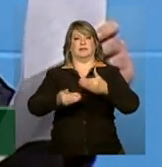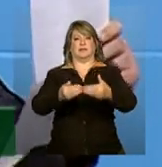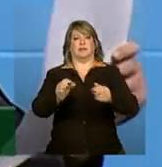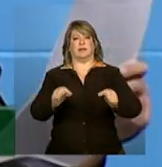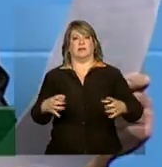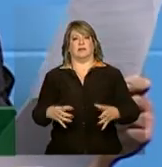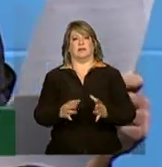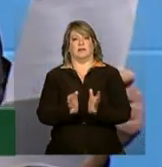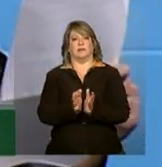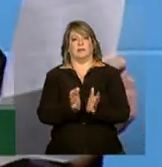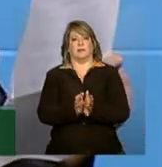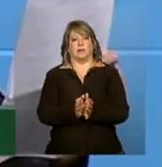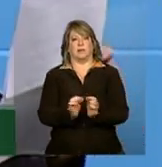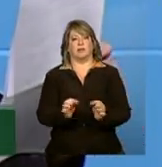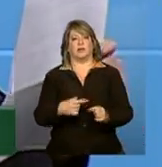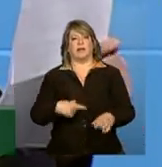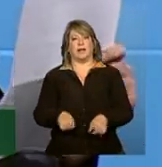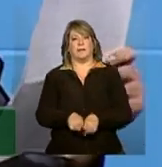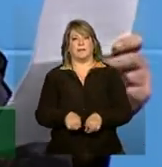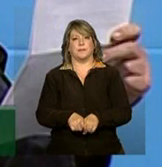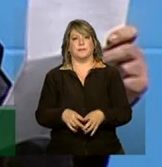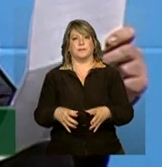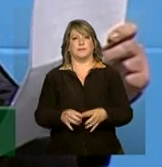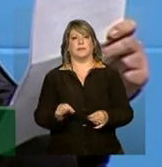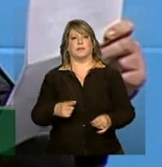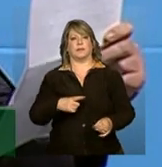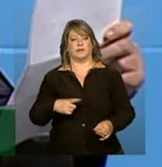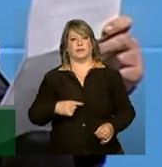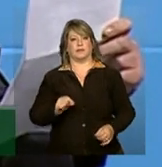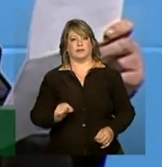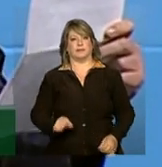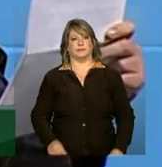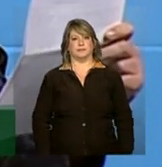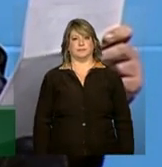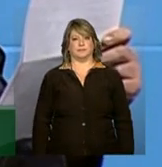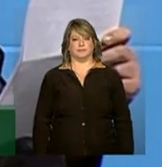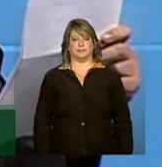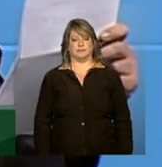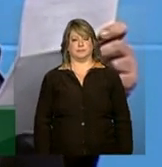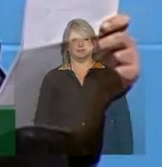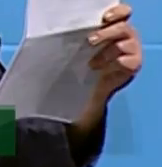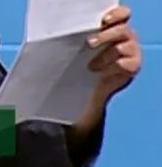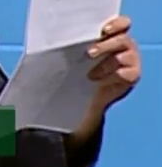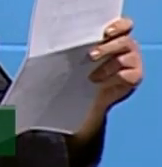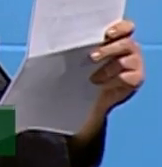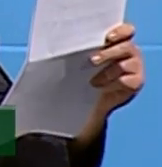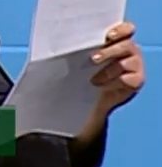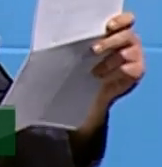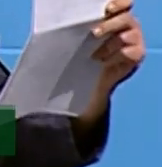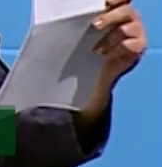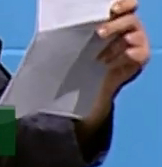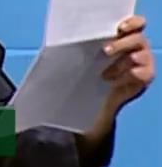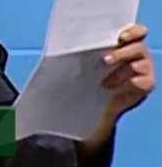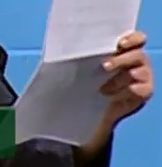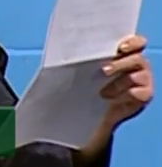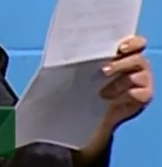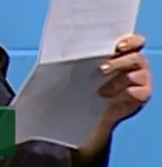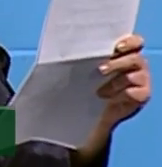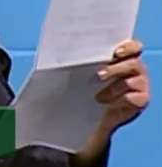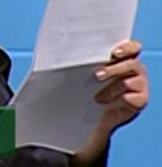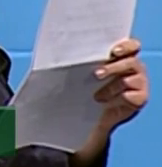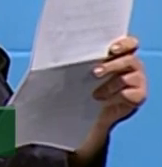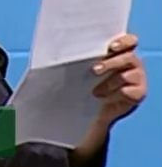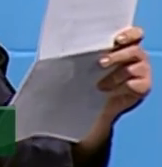fundamental, pois essa conferência acontece num período de grave crise econômica no mundo. Em vários países, vemos altas